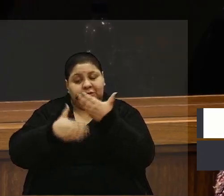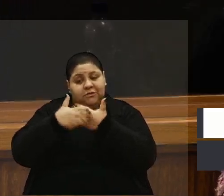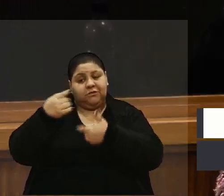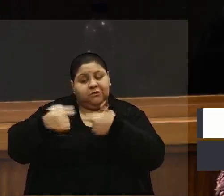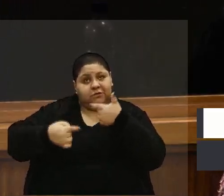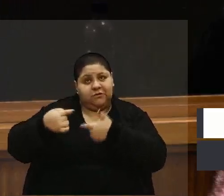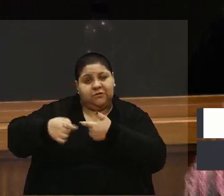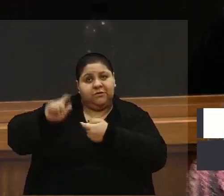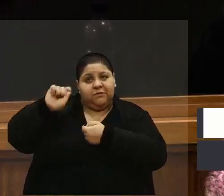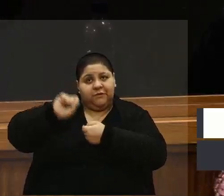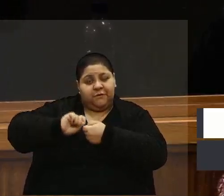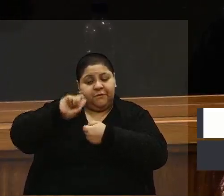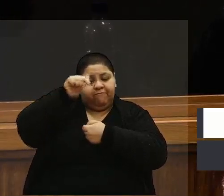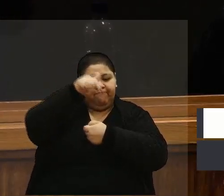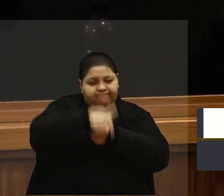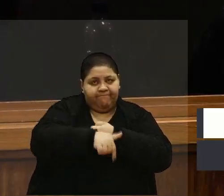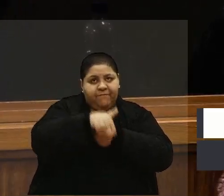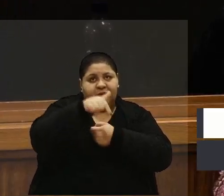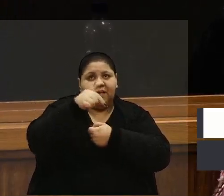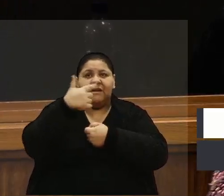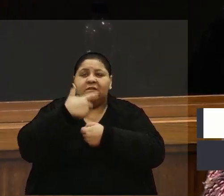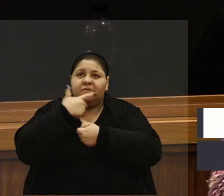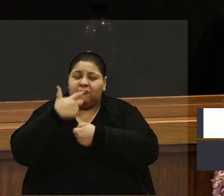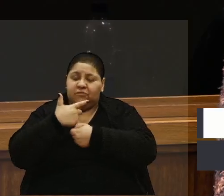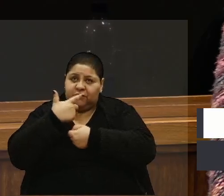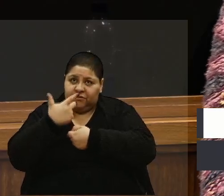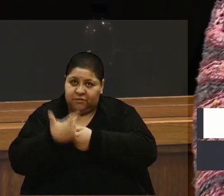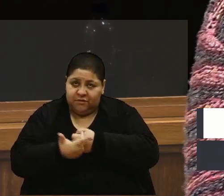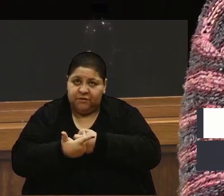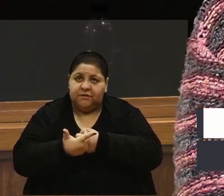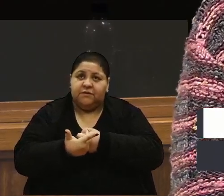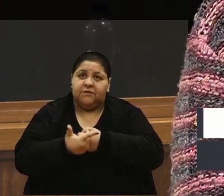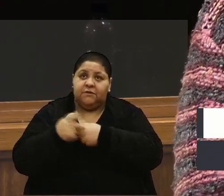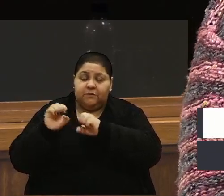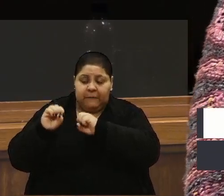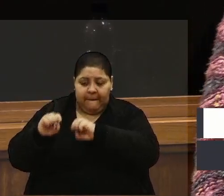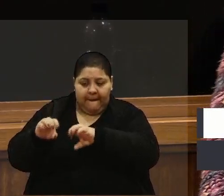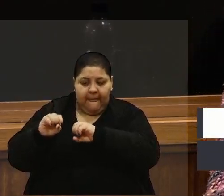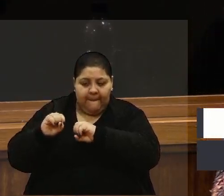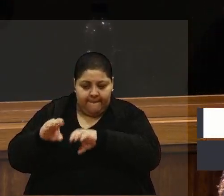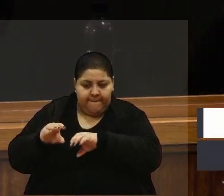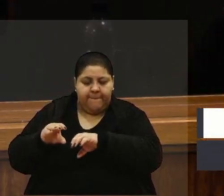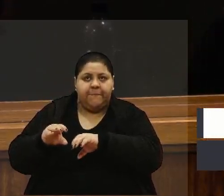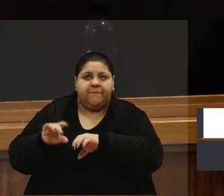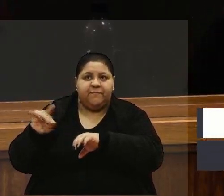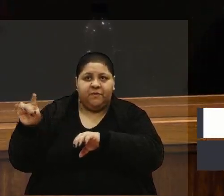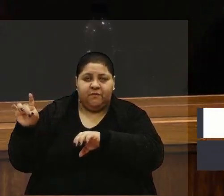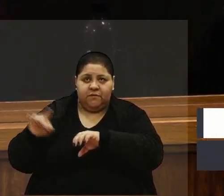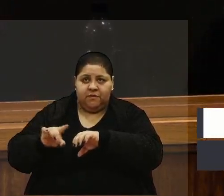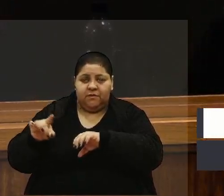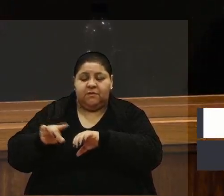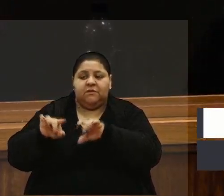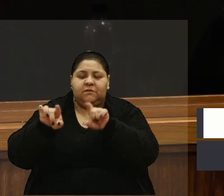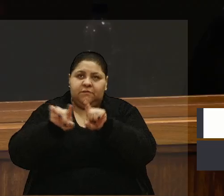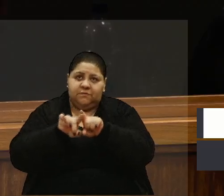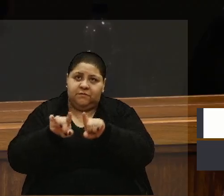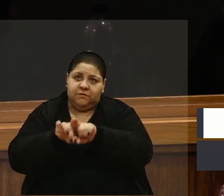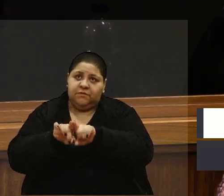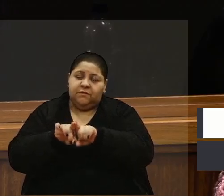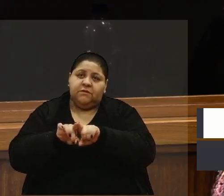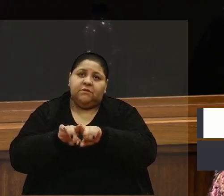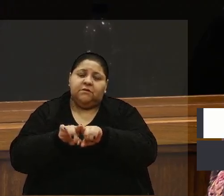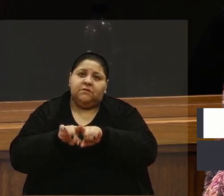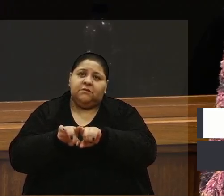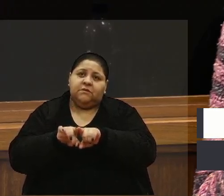estão sendo feitas aqui. Eu iria falar da questão da educação, que é uma coisa que também,